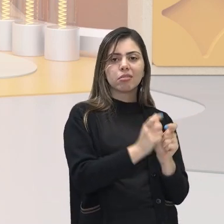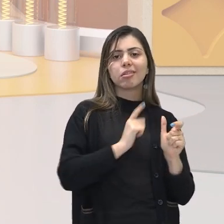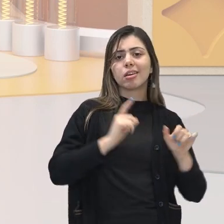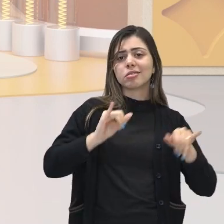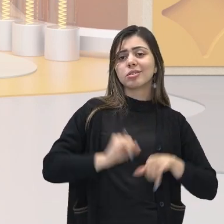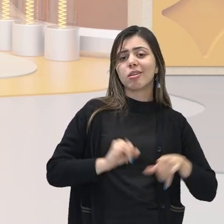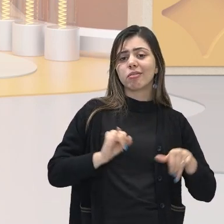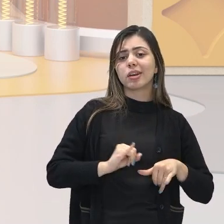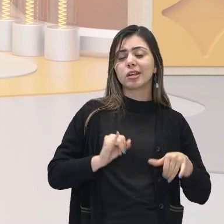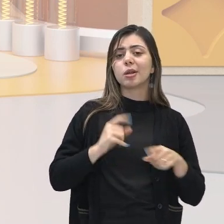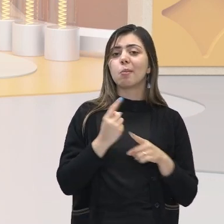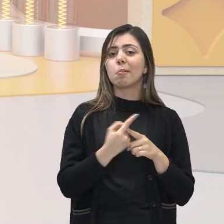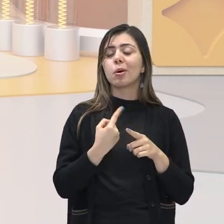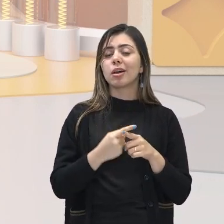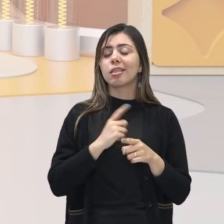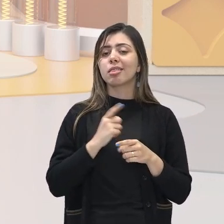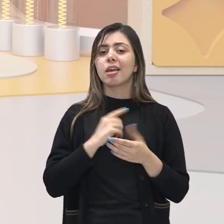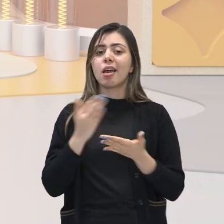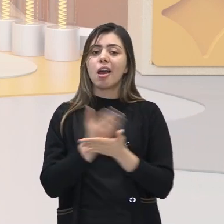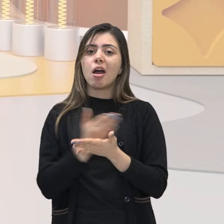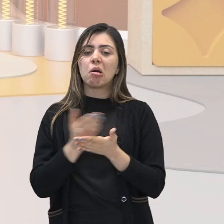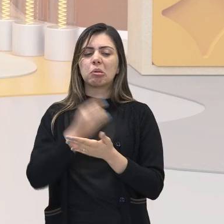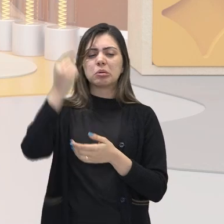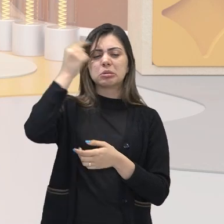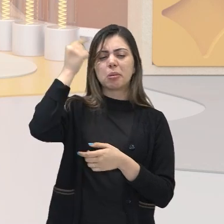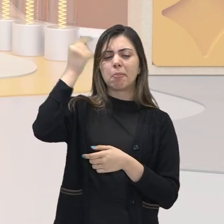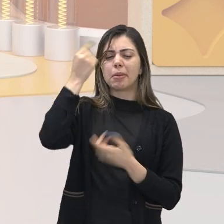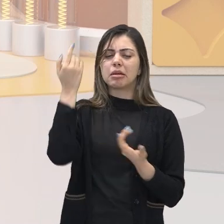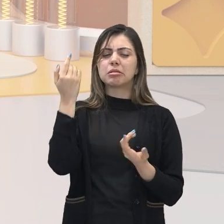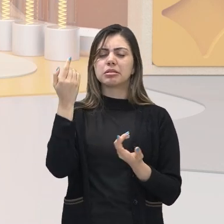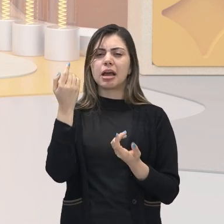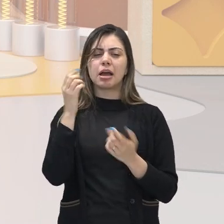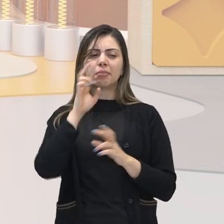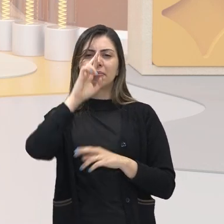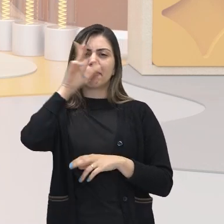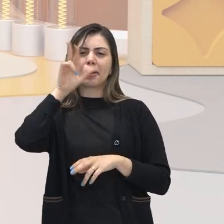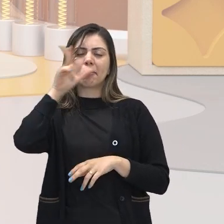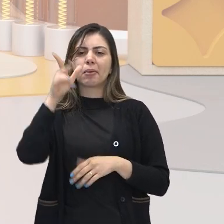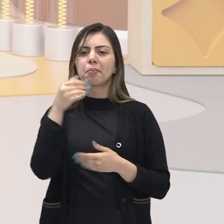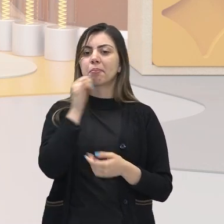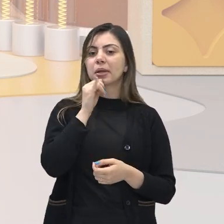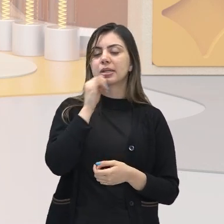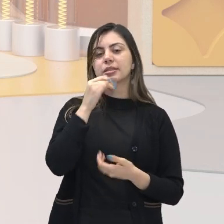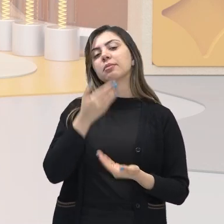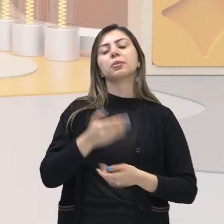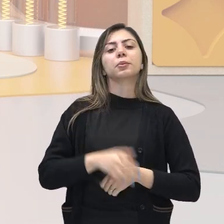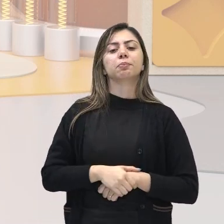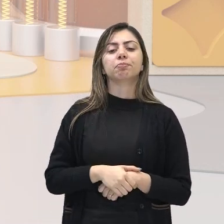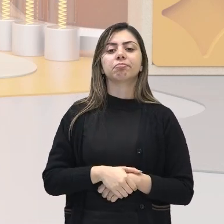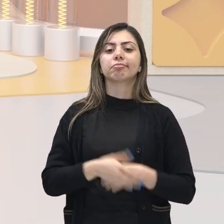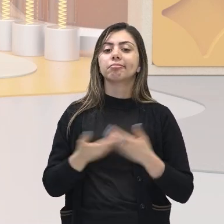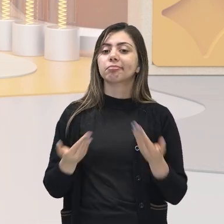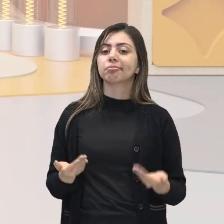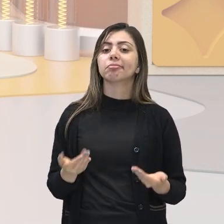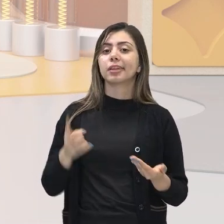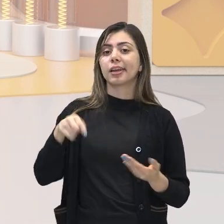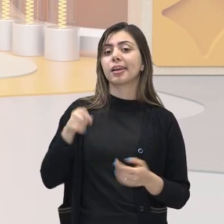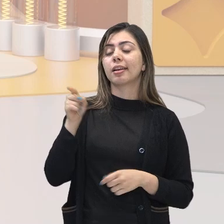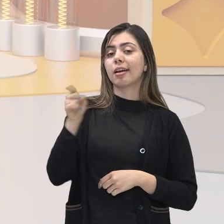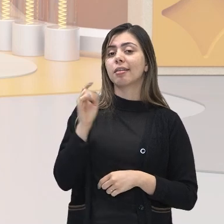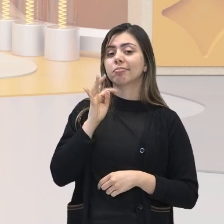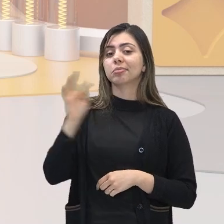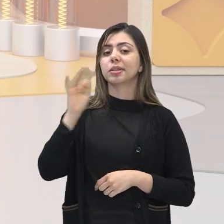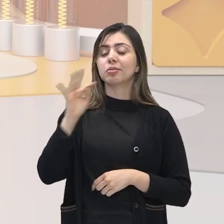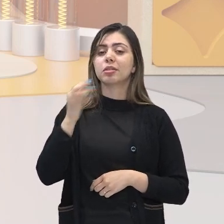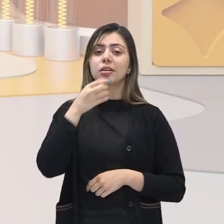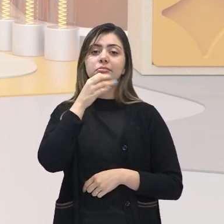de algumas ideias distorcidas, como, por exemplo, da questão da teoria da evolução do Charles